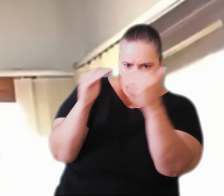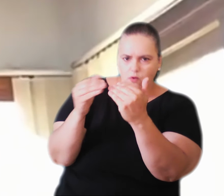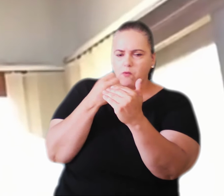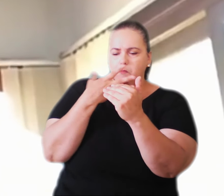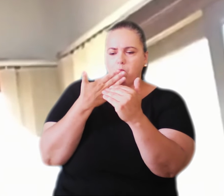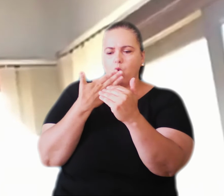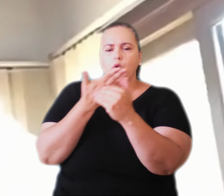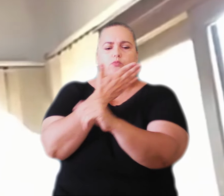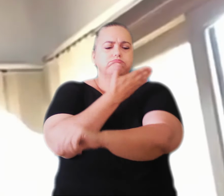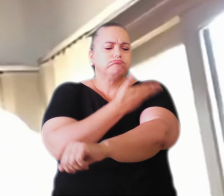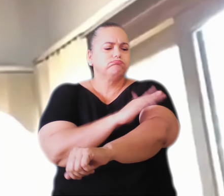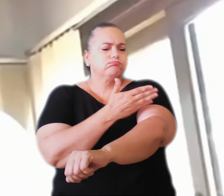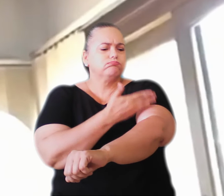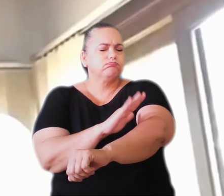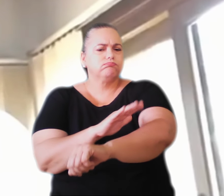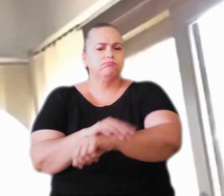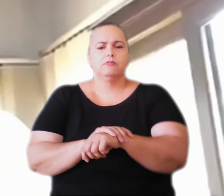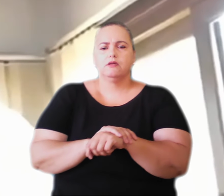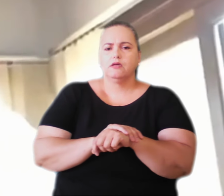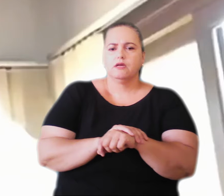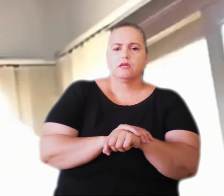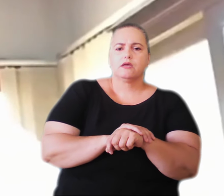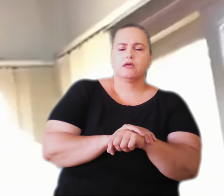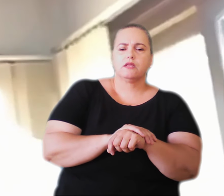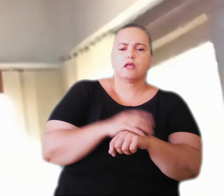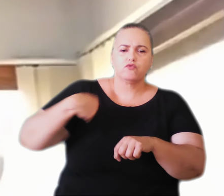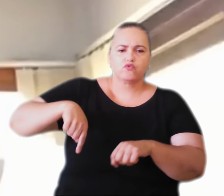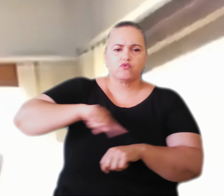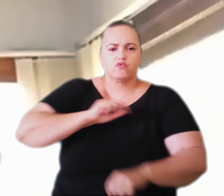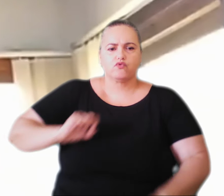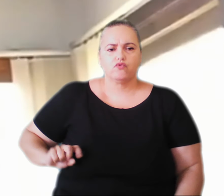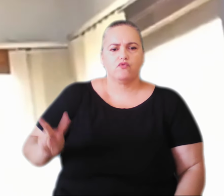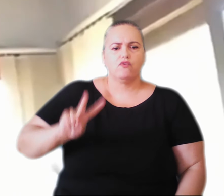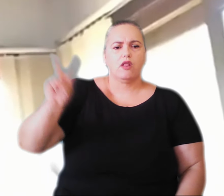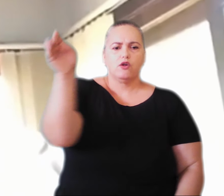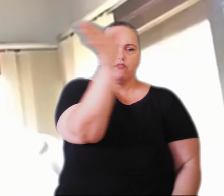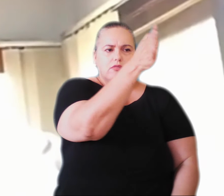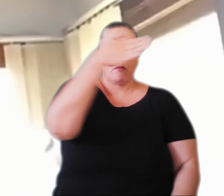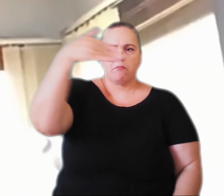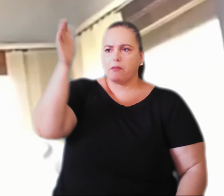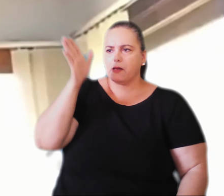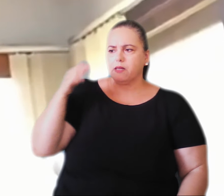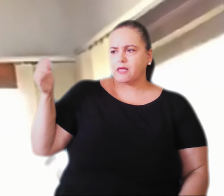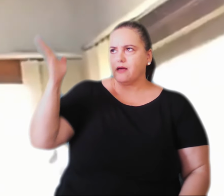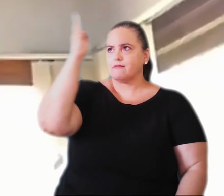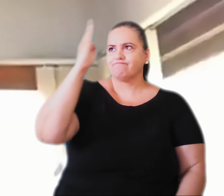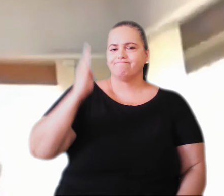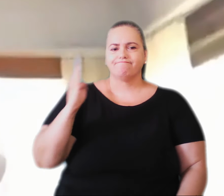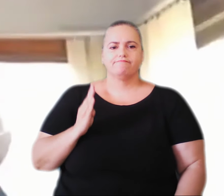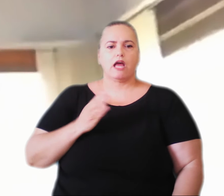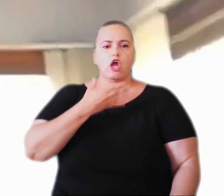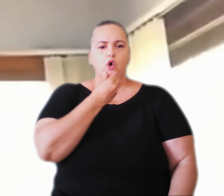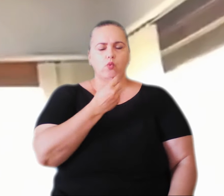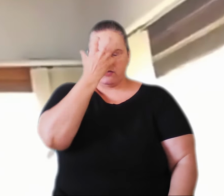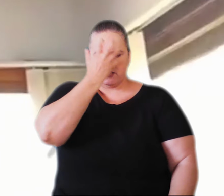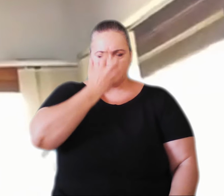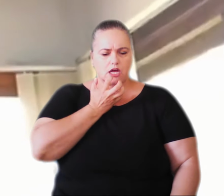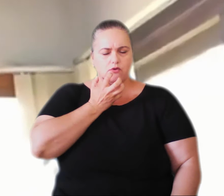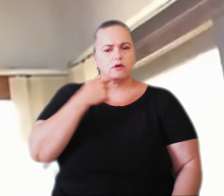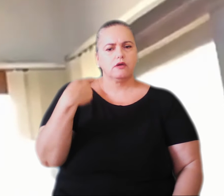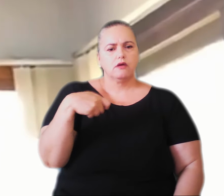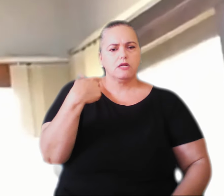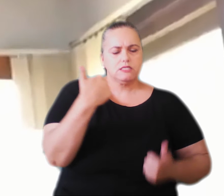família, os bons costumes, que está prestigiando os nossos valores como a bandeira nacional, que é um homem sério, um homem